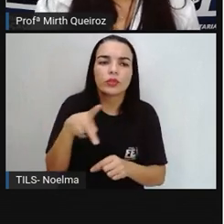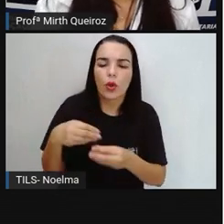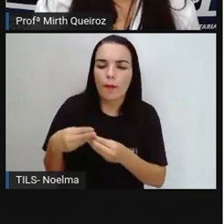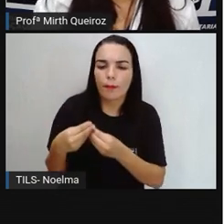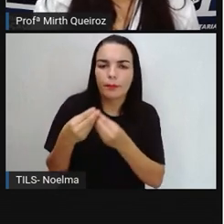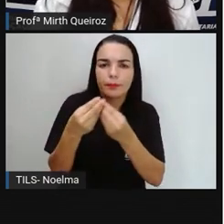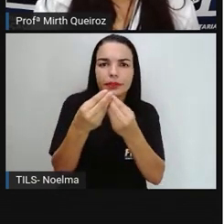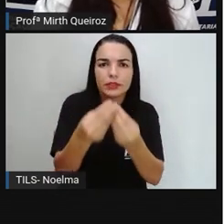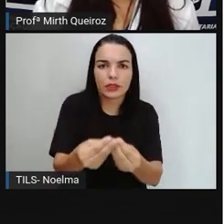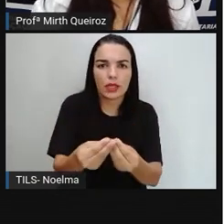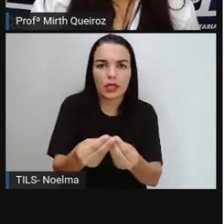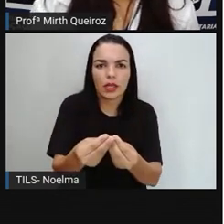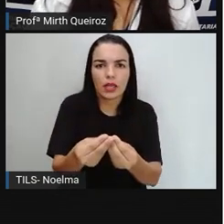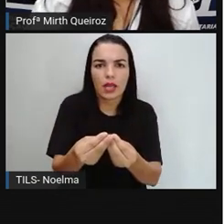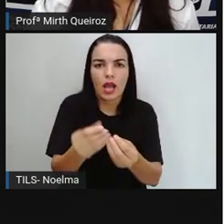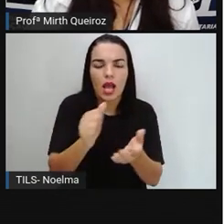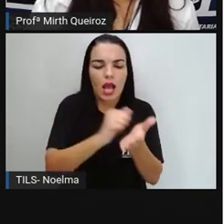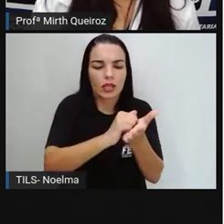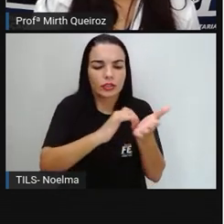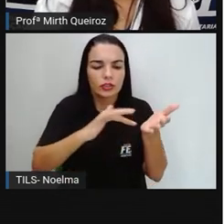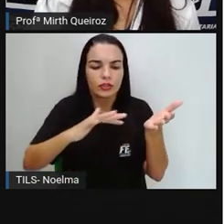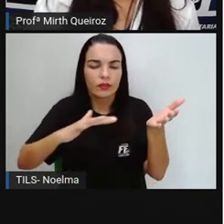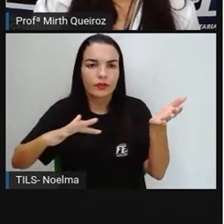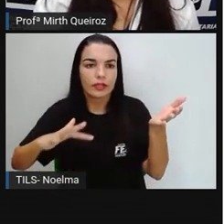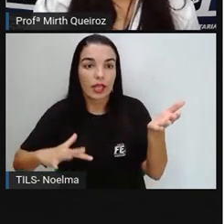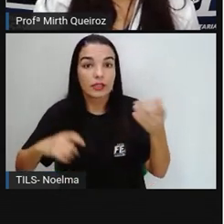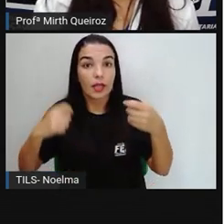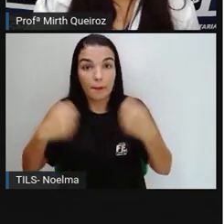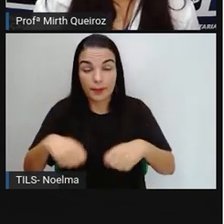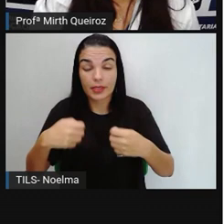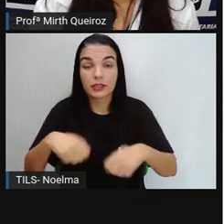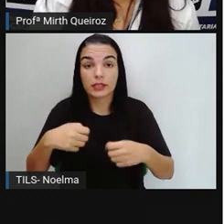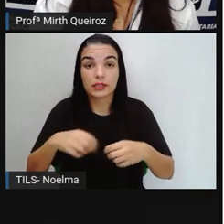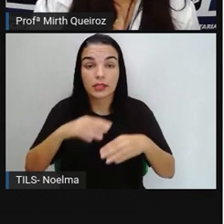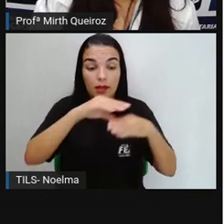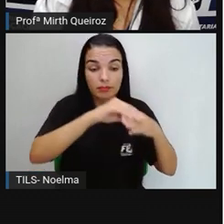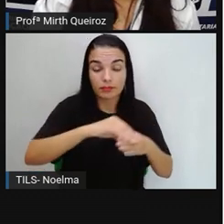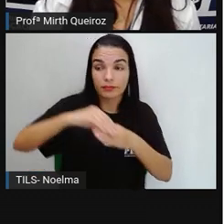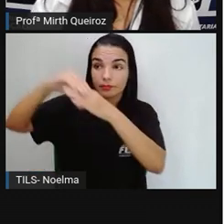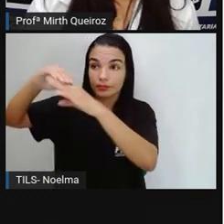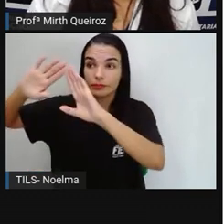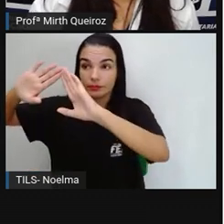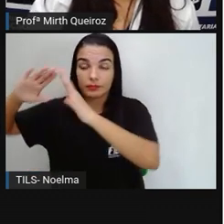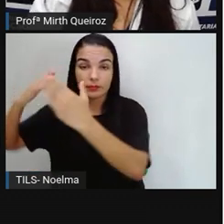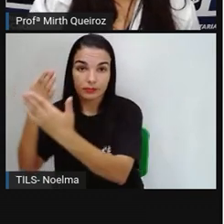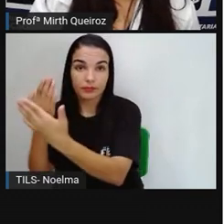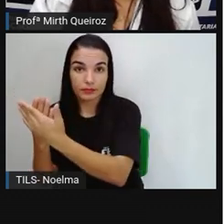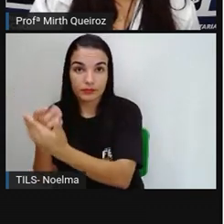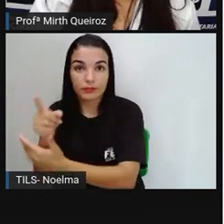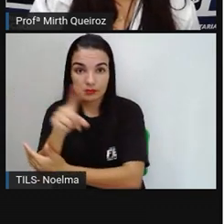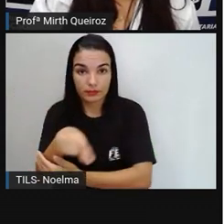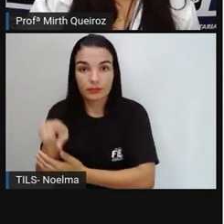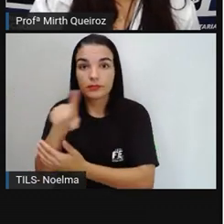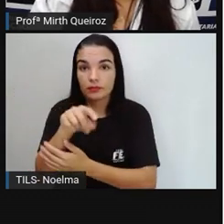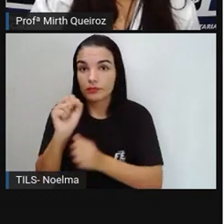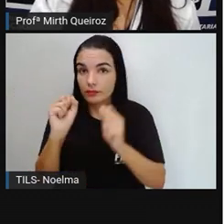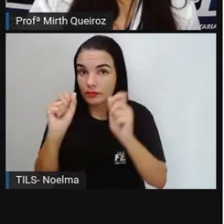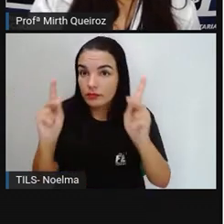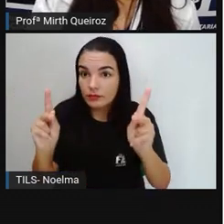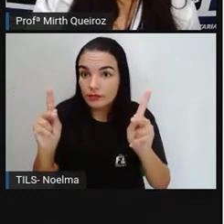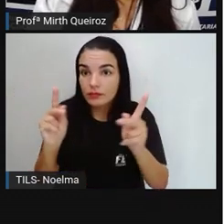de atividade para vocês. Essas atividades, elas deverão ser devolvidas às escolas de vocês,